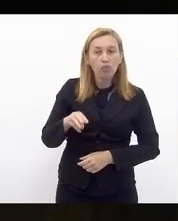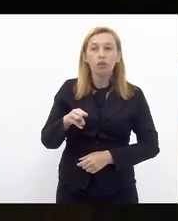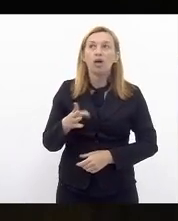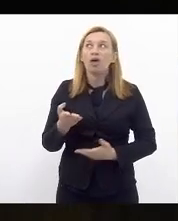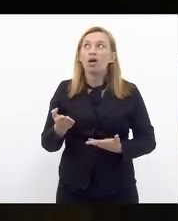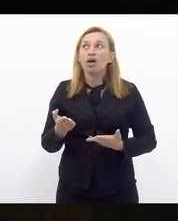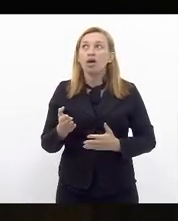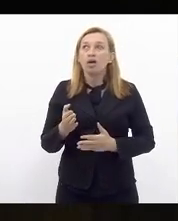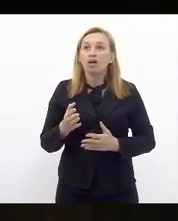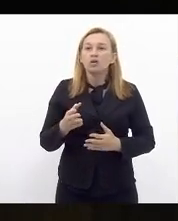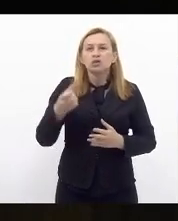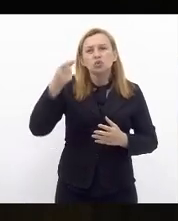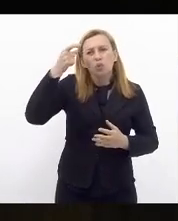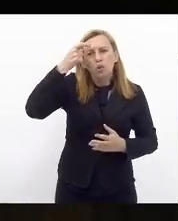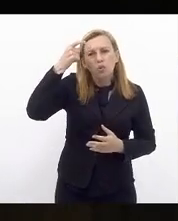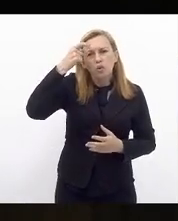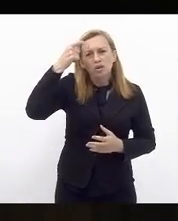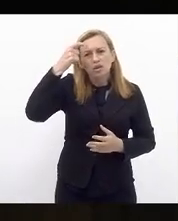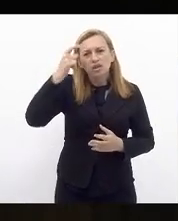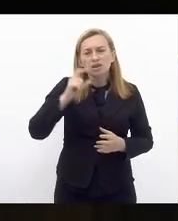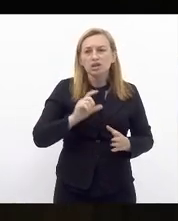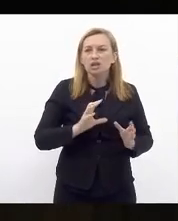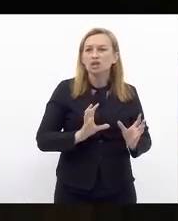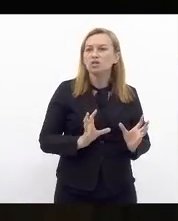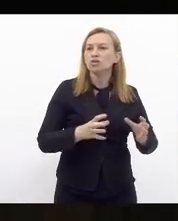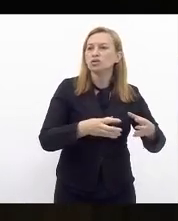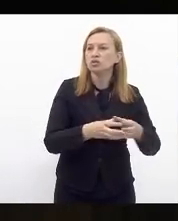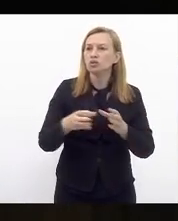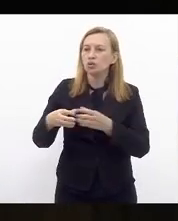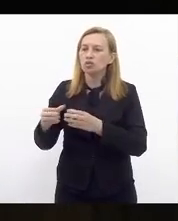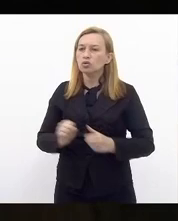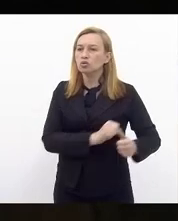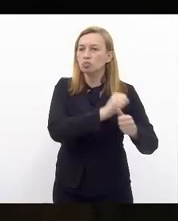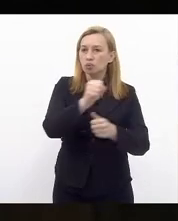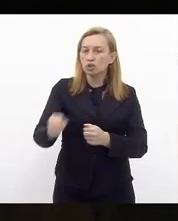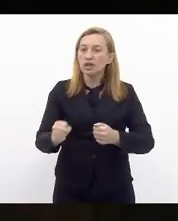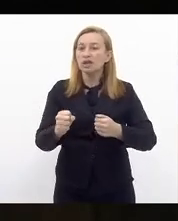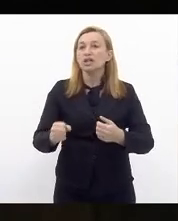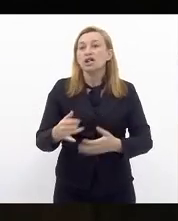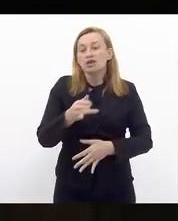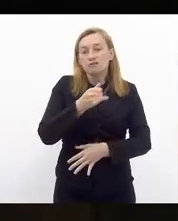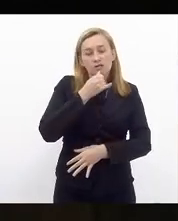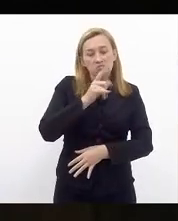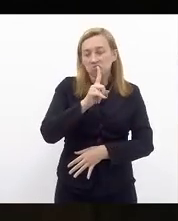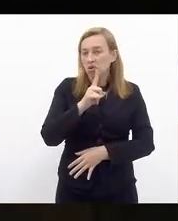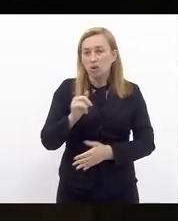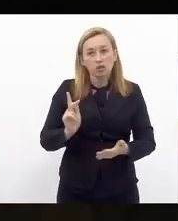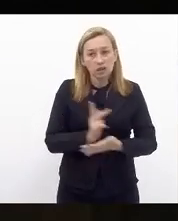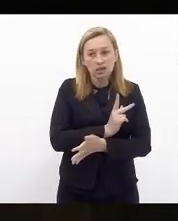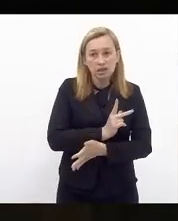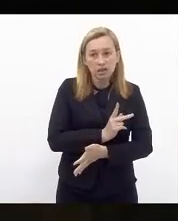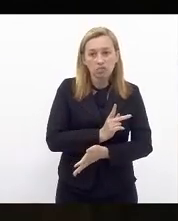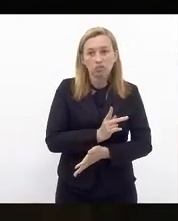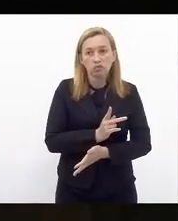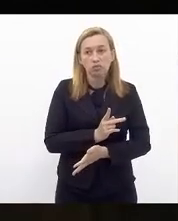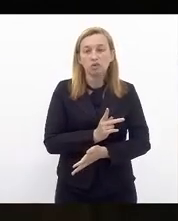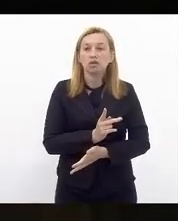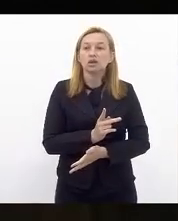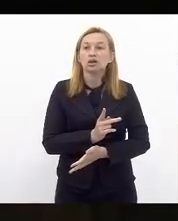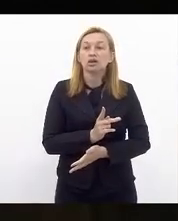Fórum de consenso entre os poderes Assim somos autônomos infelizmente não foi isso que aconteceu e